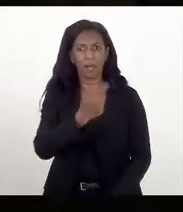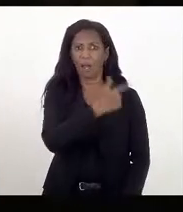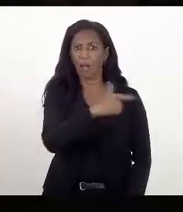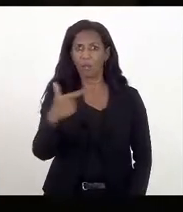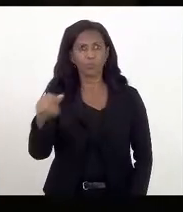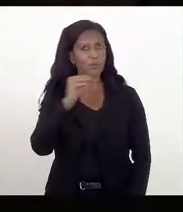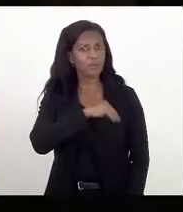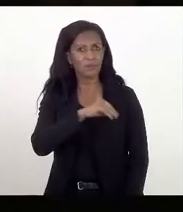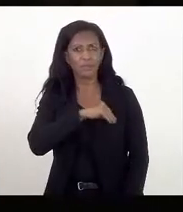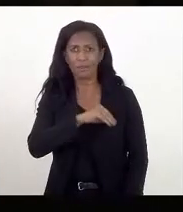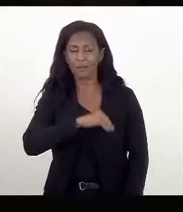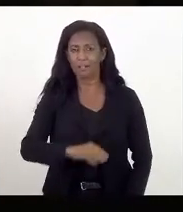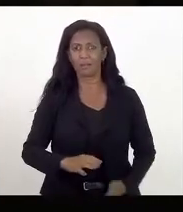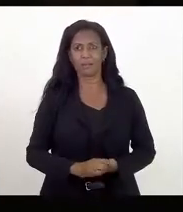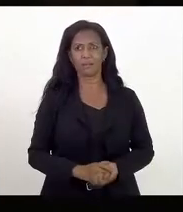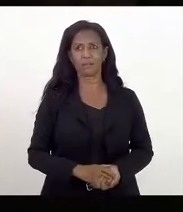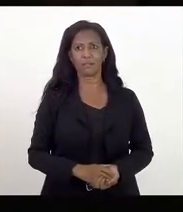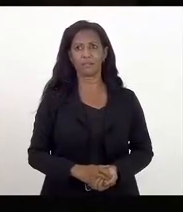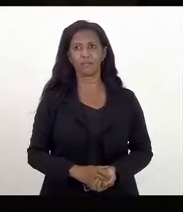os seus salários,